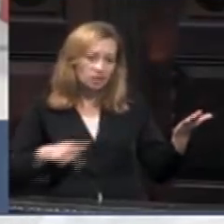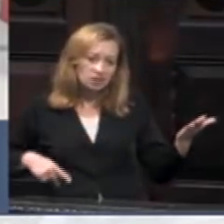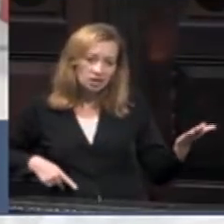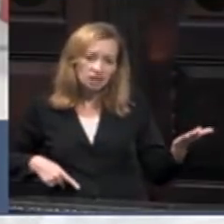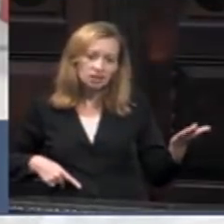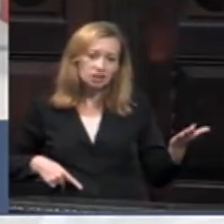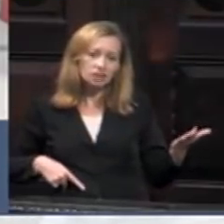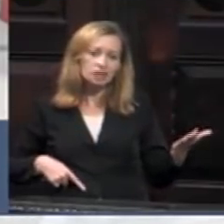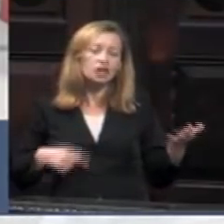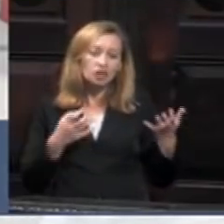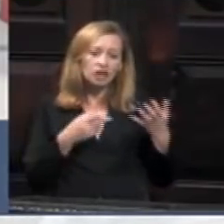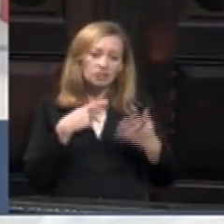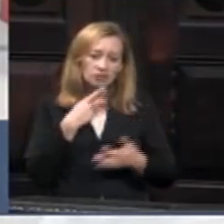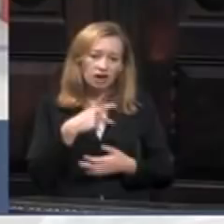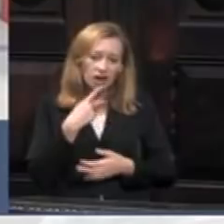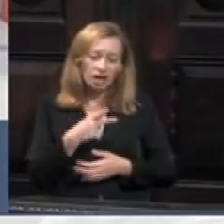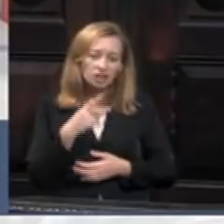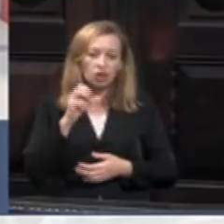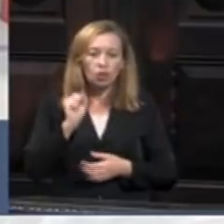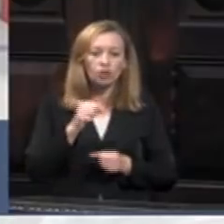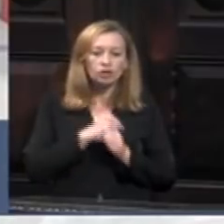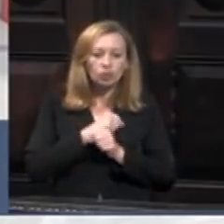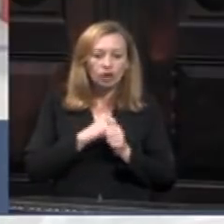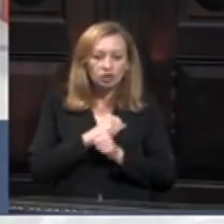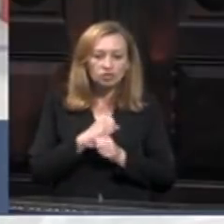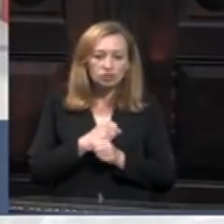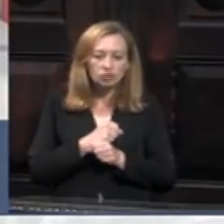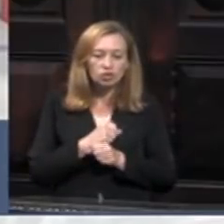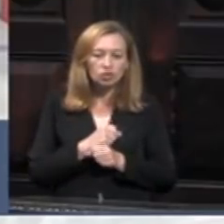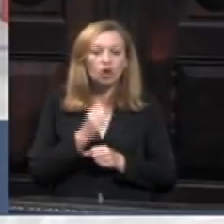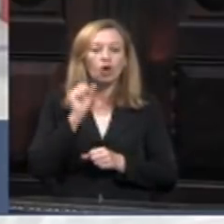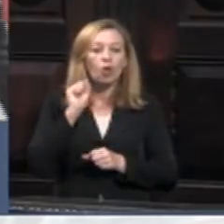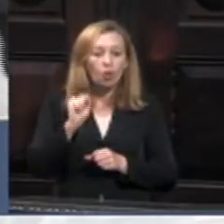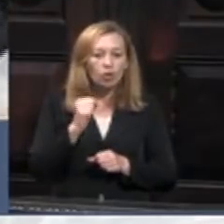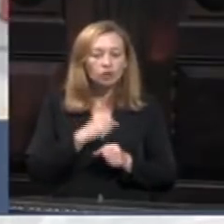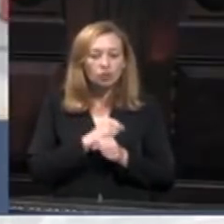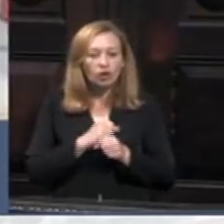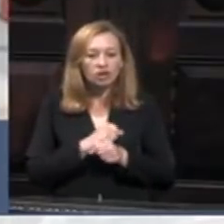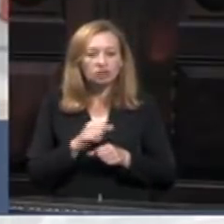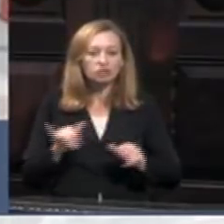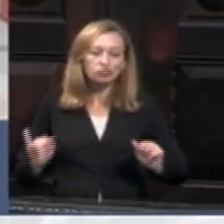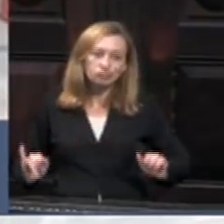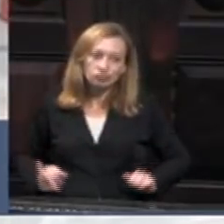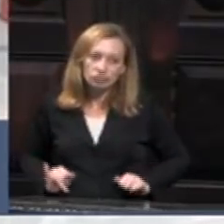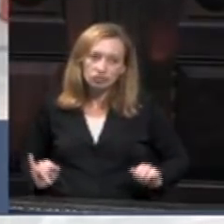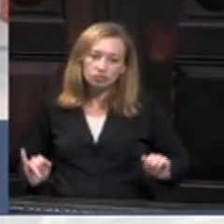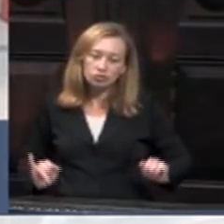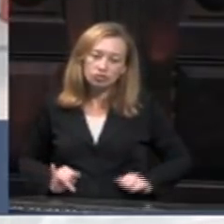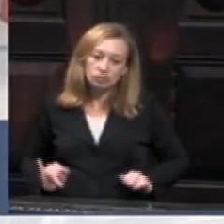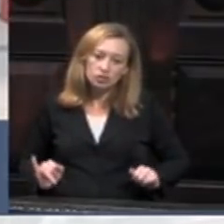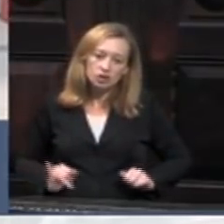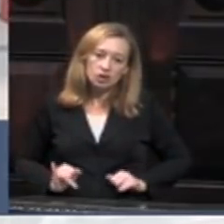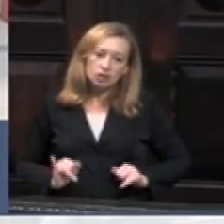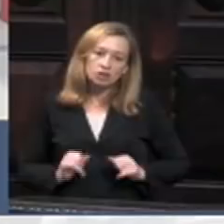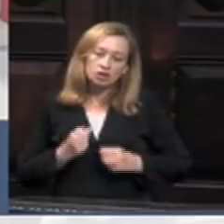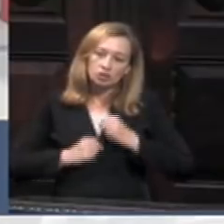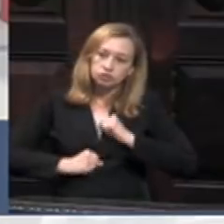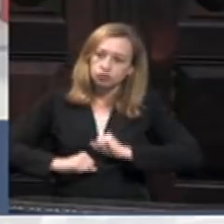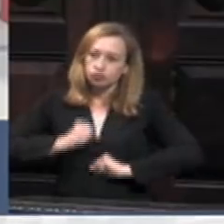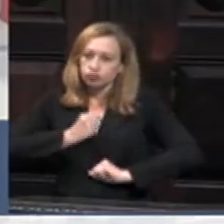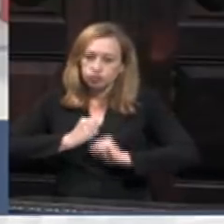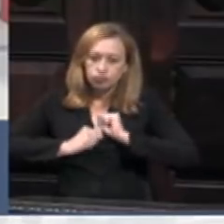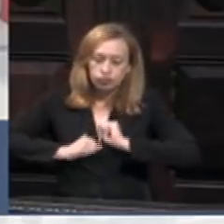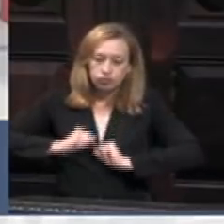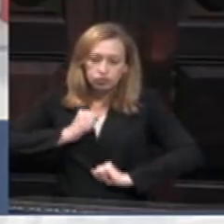para dizer o seguinte: 8 anos, 8 de sofrimento, de expectativa